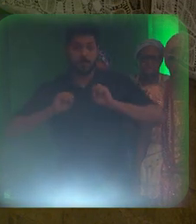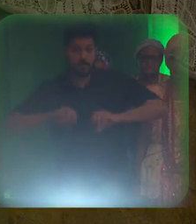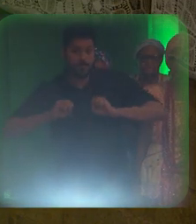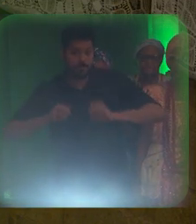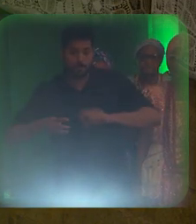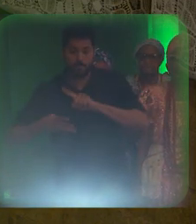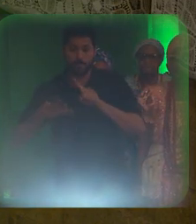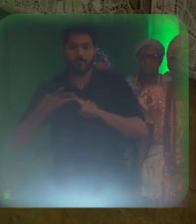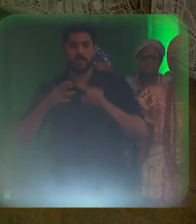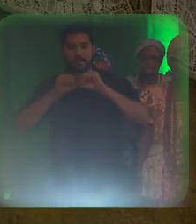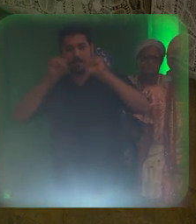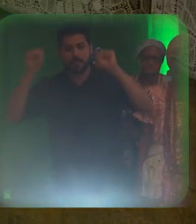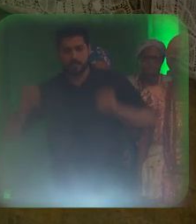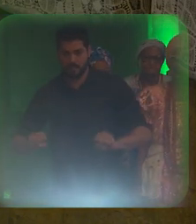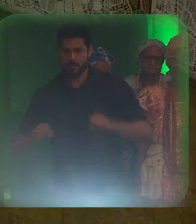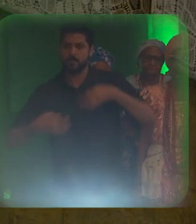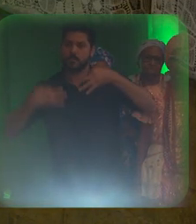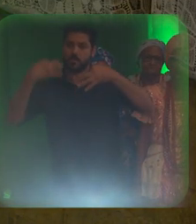de justiça.